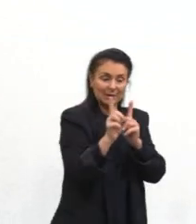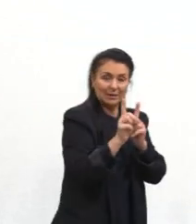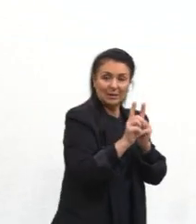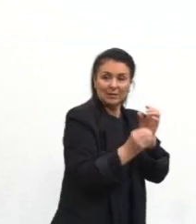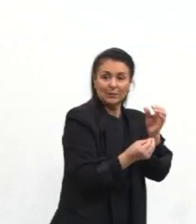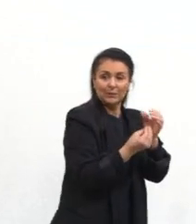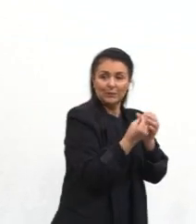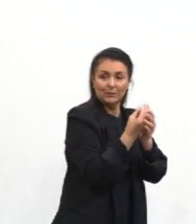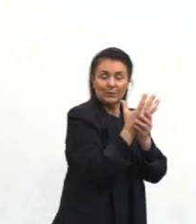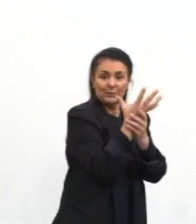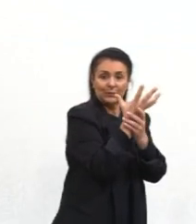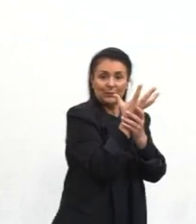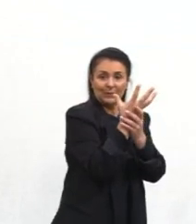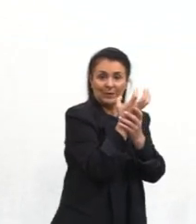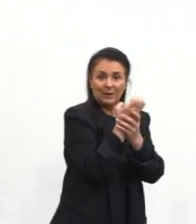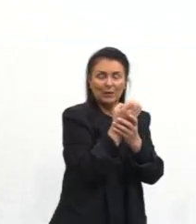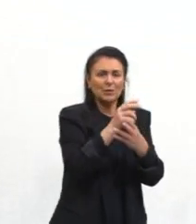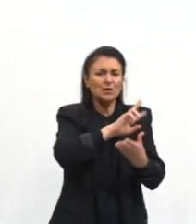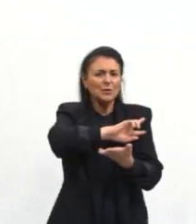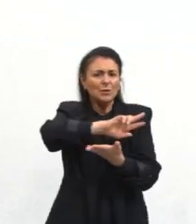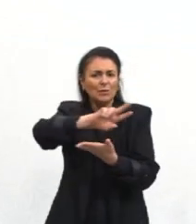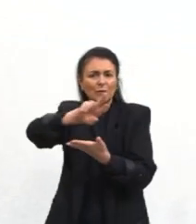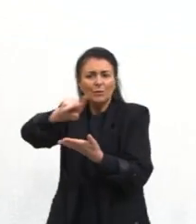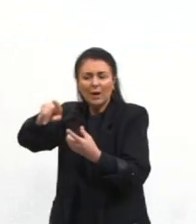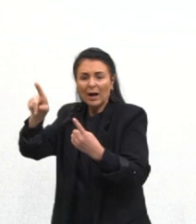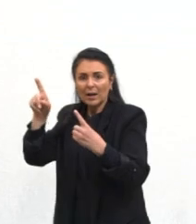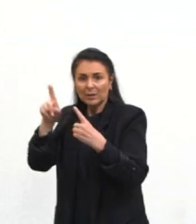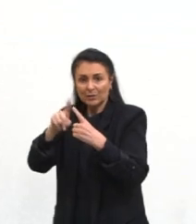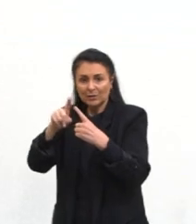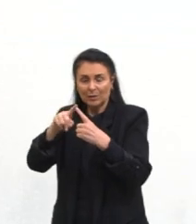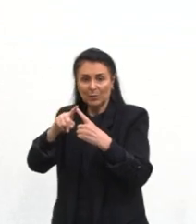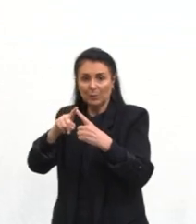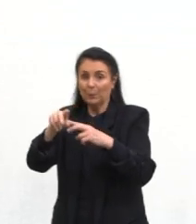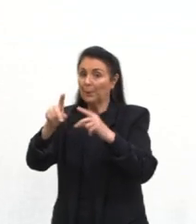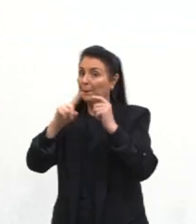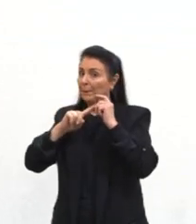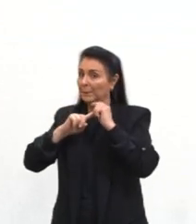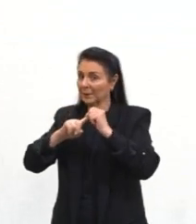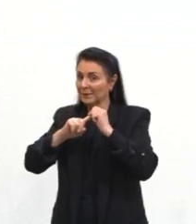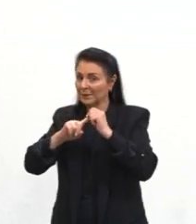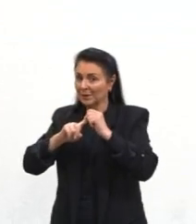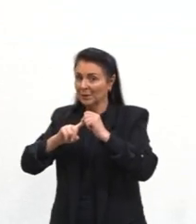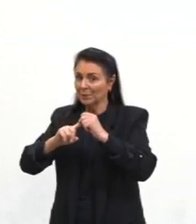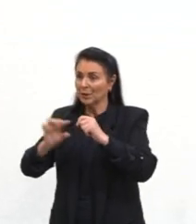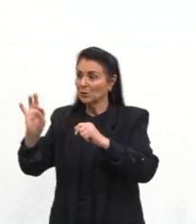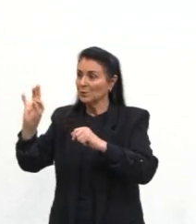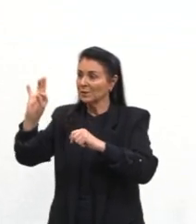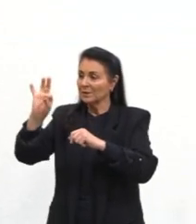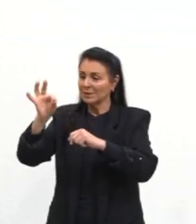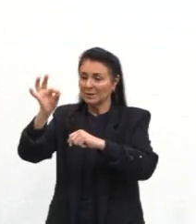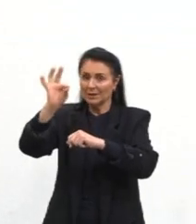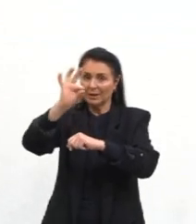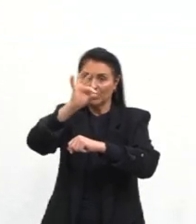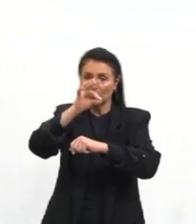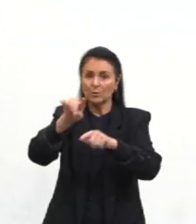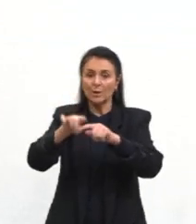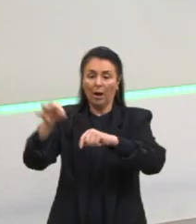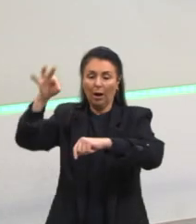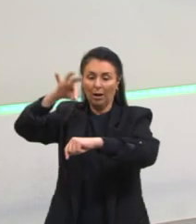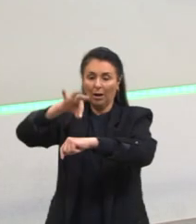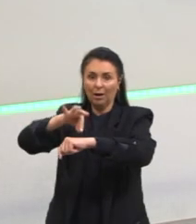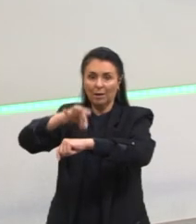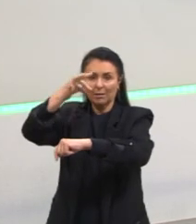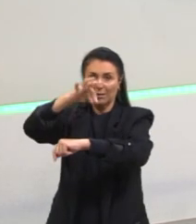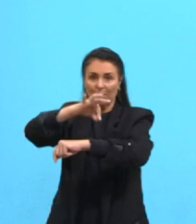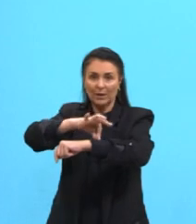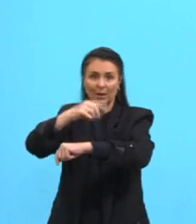Então são vários tipos de polinizadores mas principalmente os insetos e abelhas então aqui ó uma abelha